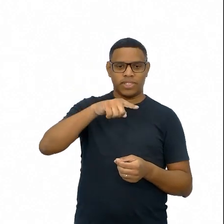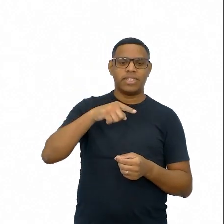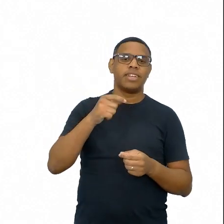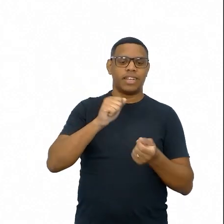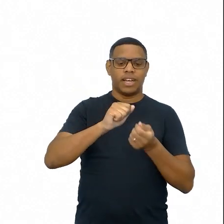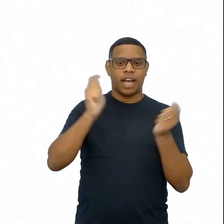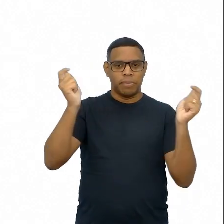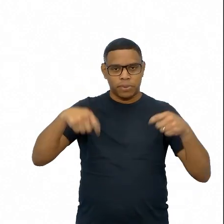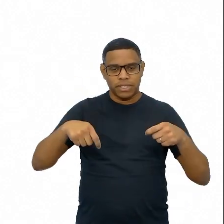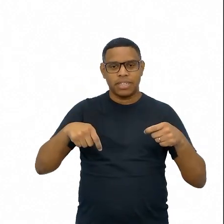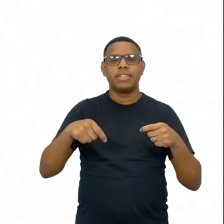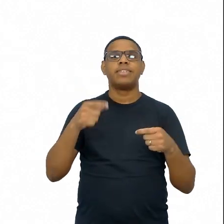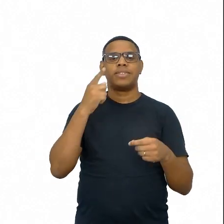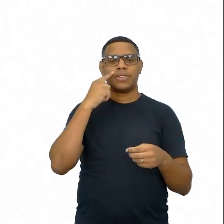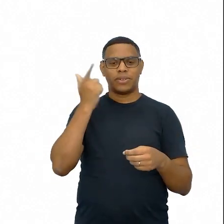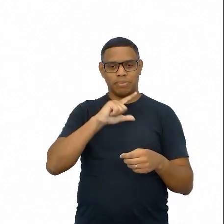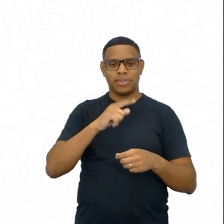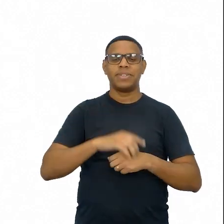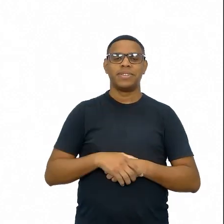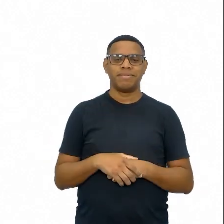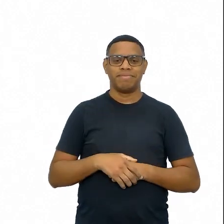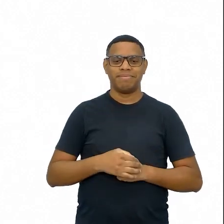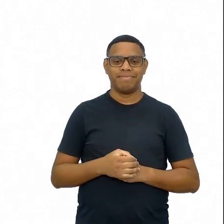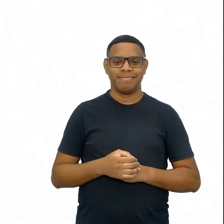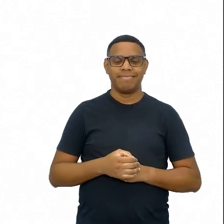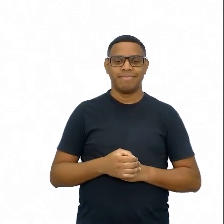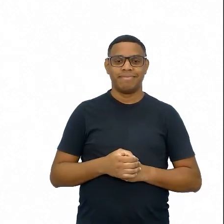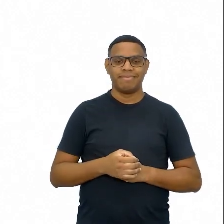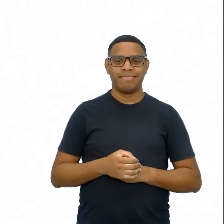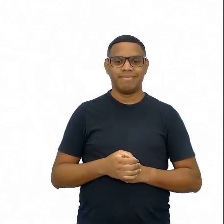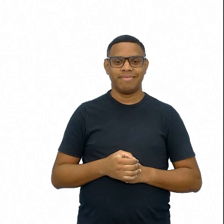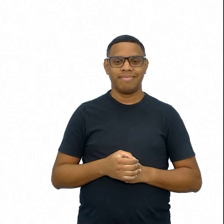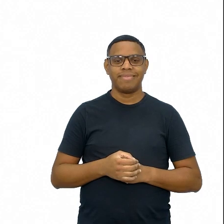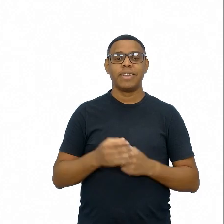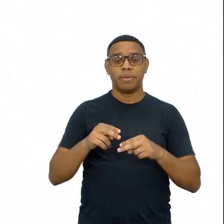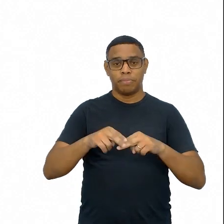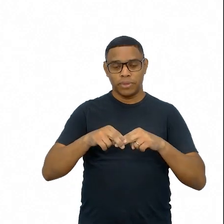algumas habilidades que merecem ser visitadas